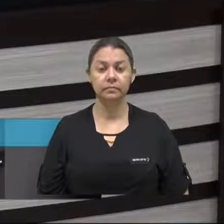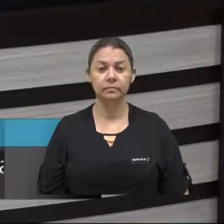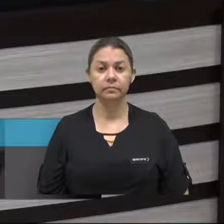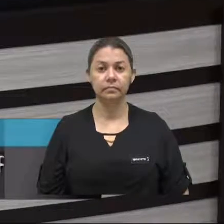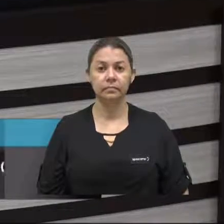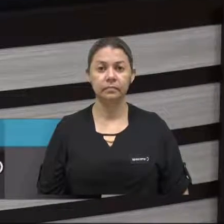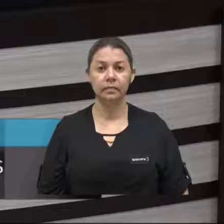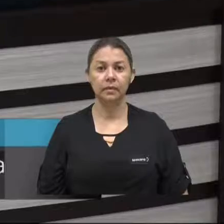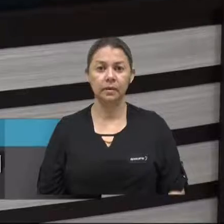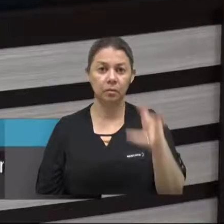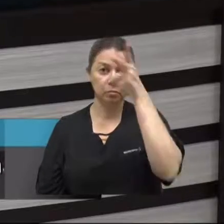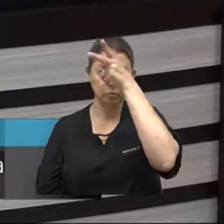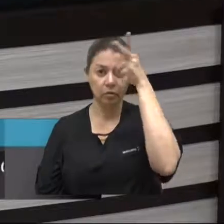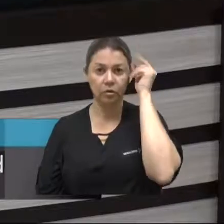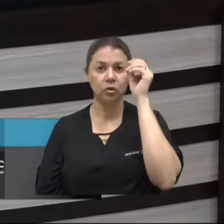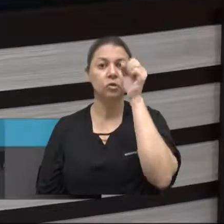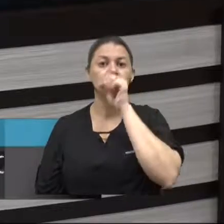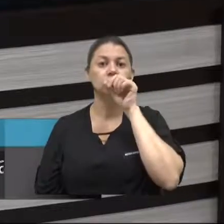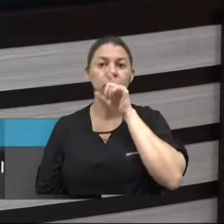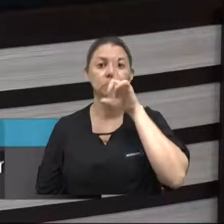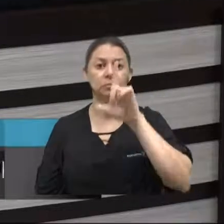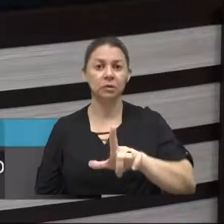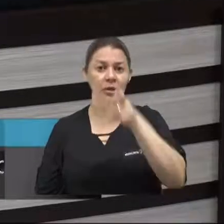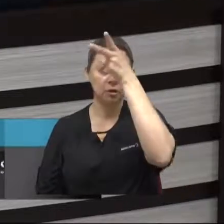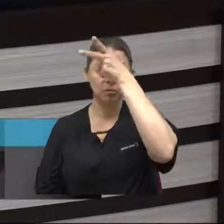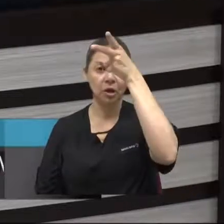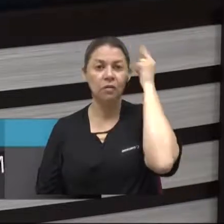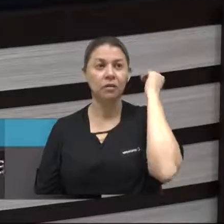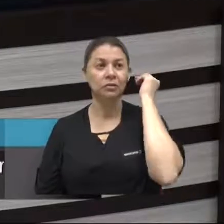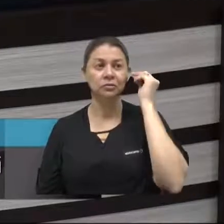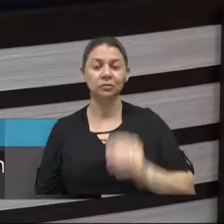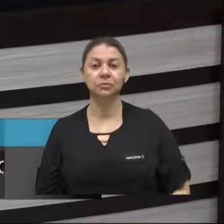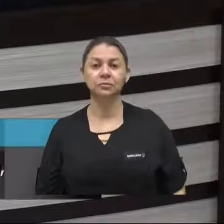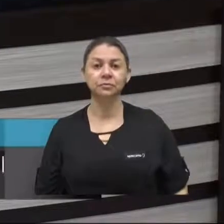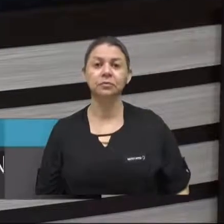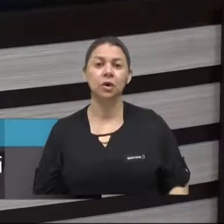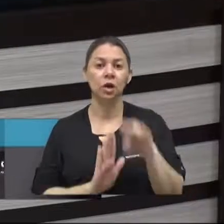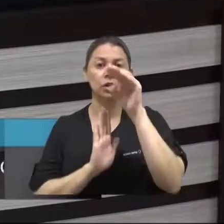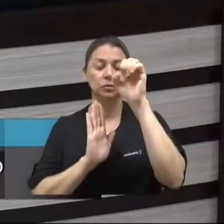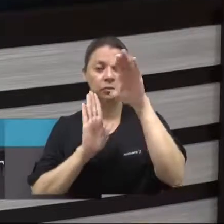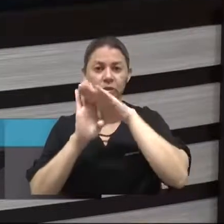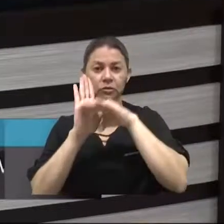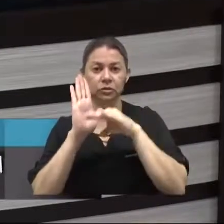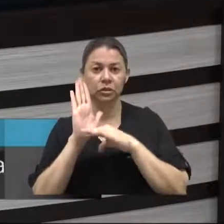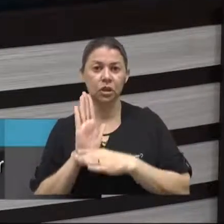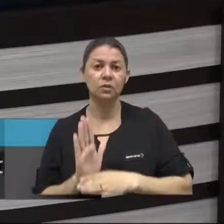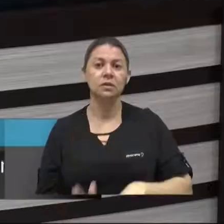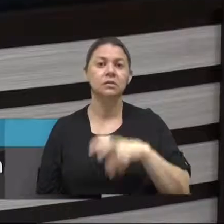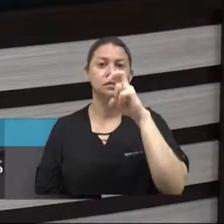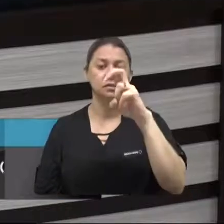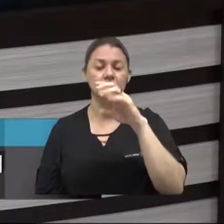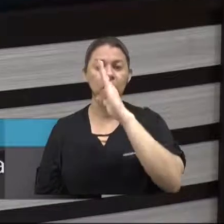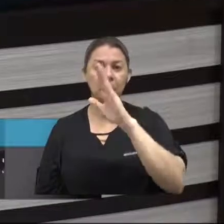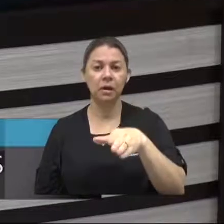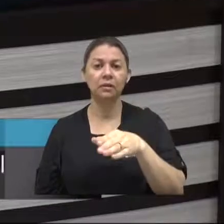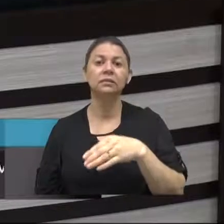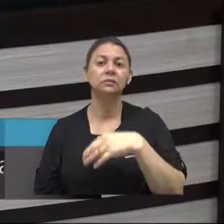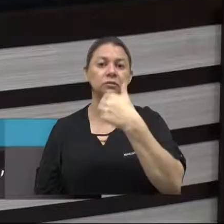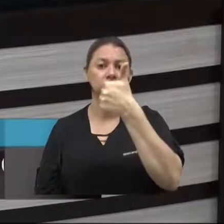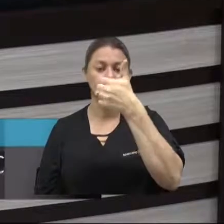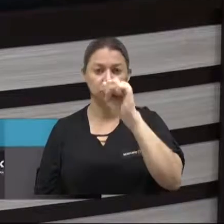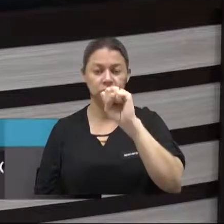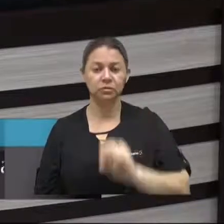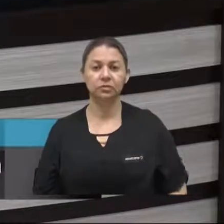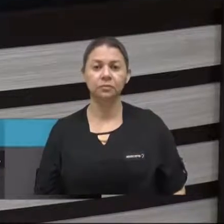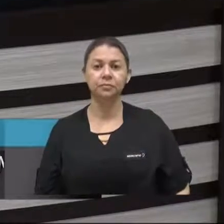Prefeitura Municipal de Limeira, ao Gabinete do Prefeito, ofício 572/2018, Excelentíssimo senhor José Roberto Bernardo, presidente da